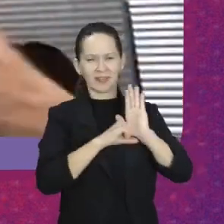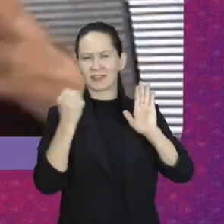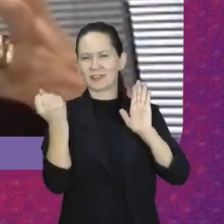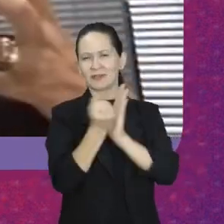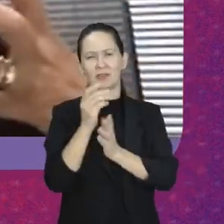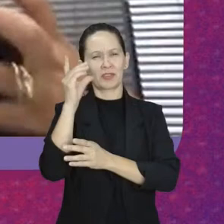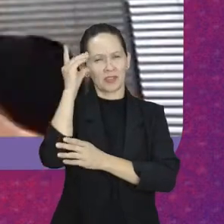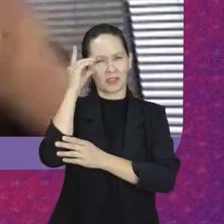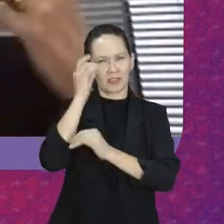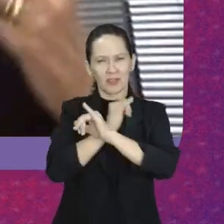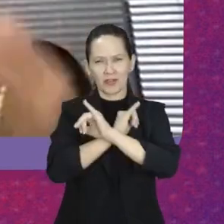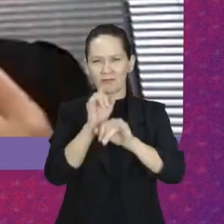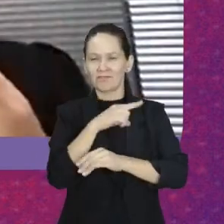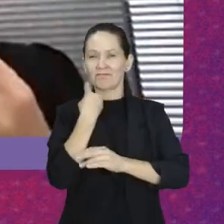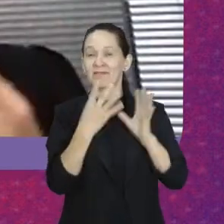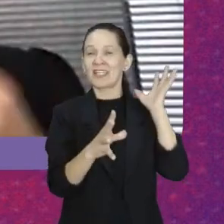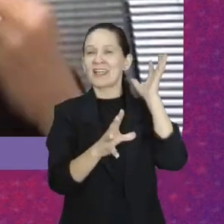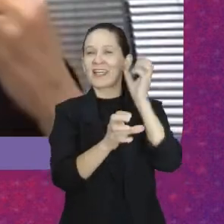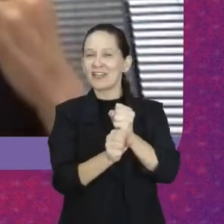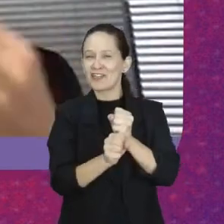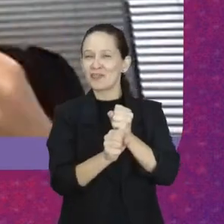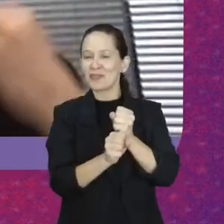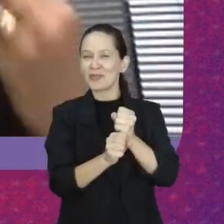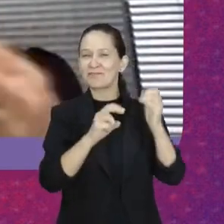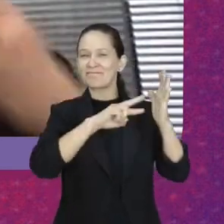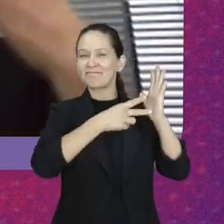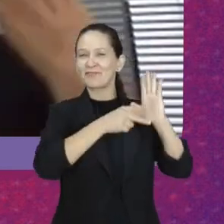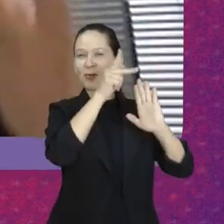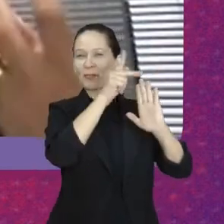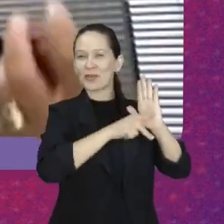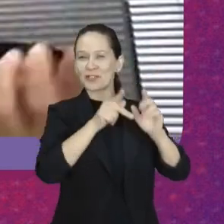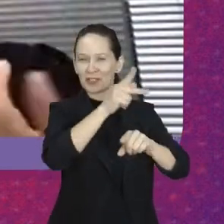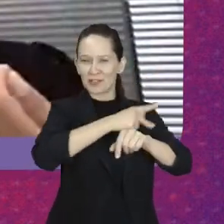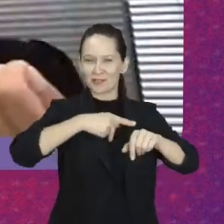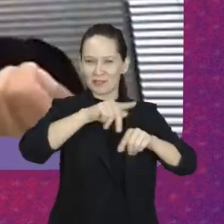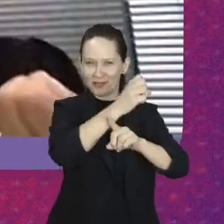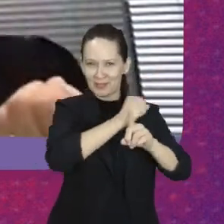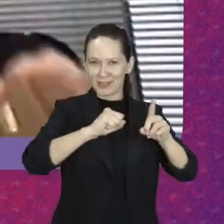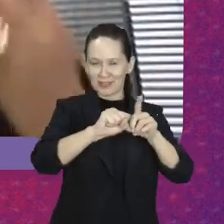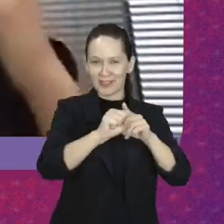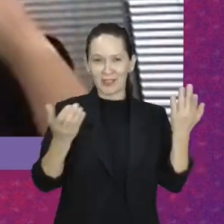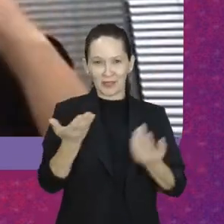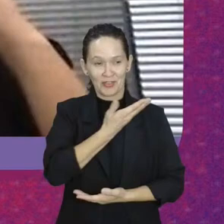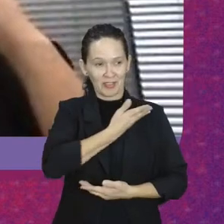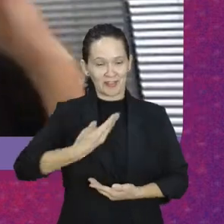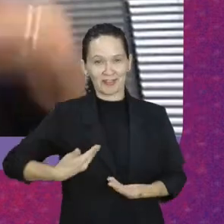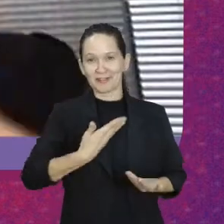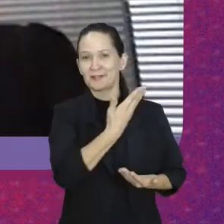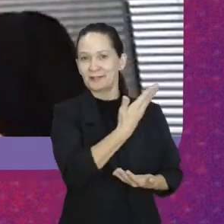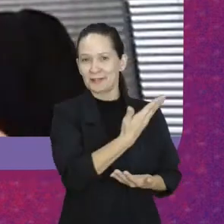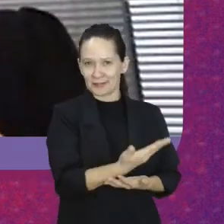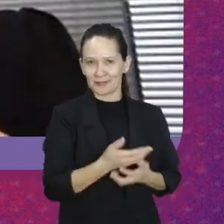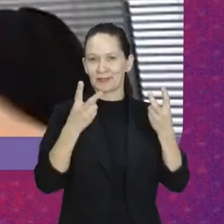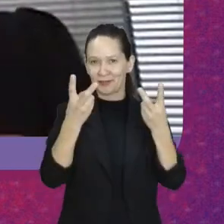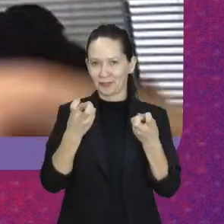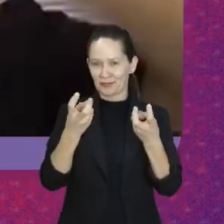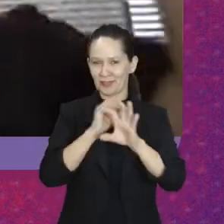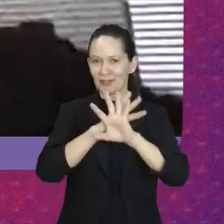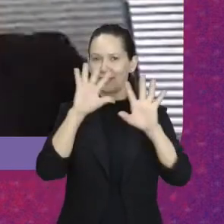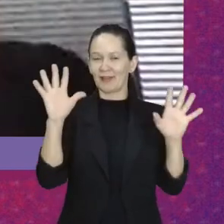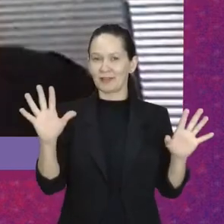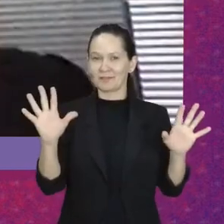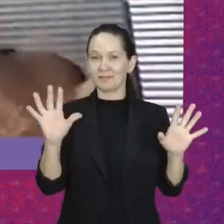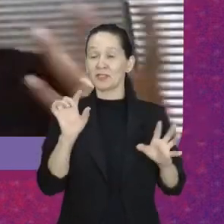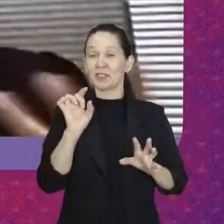simbólica que resumiu, né, um projeto de país e de sociedade que hoje, né,